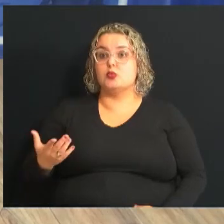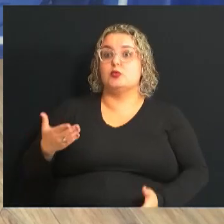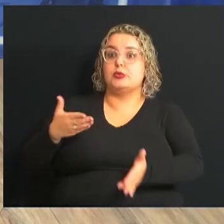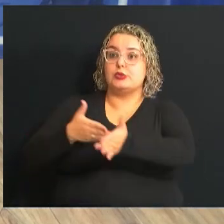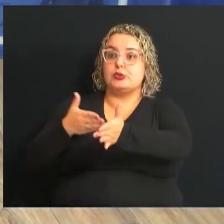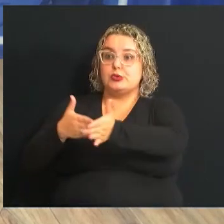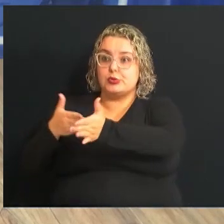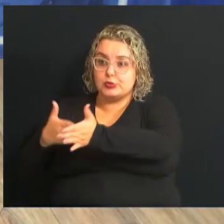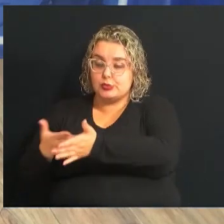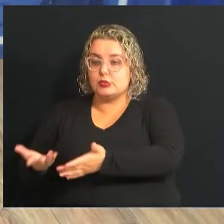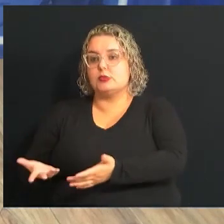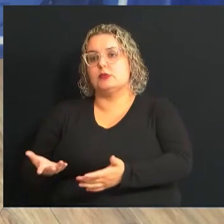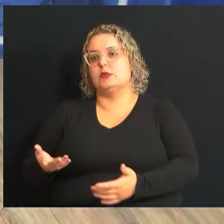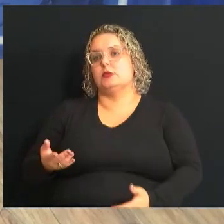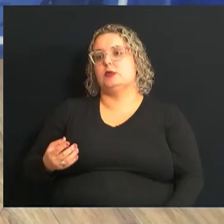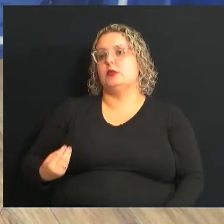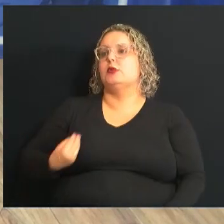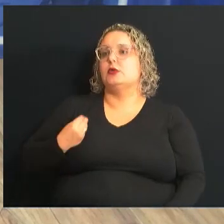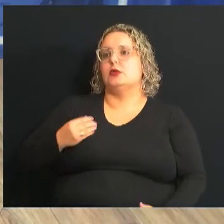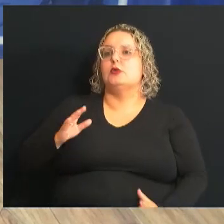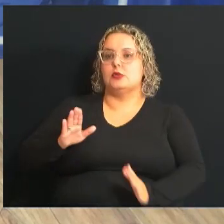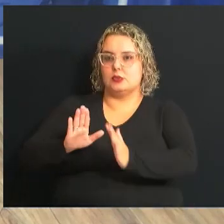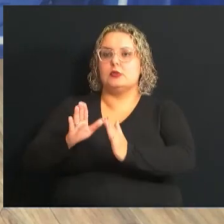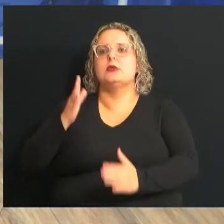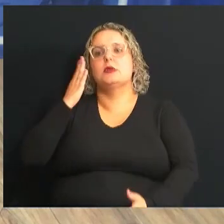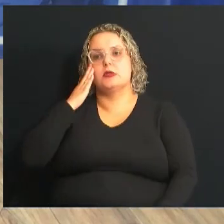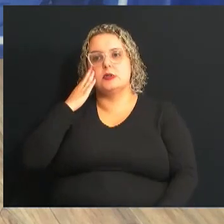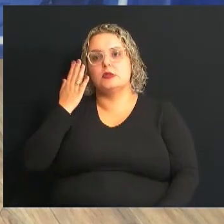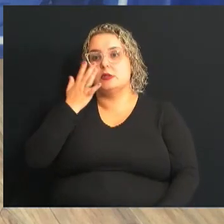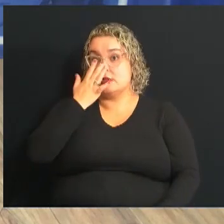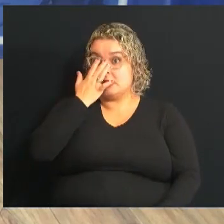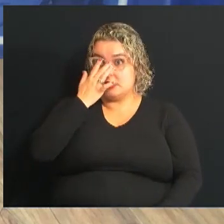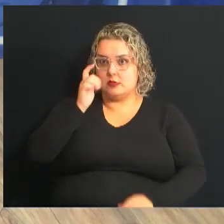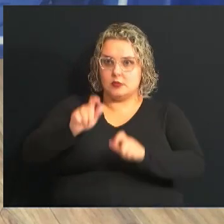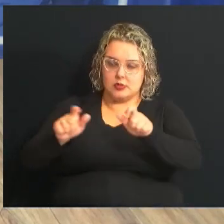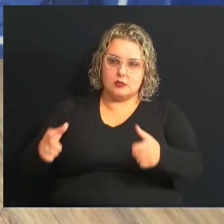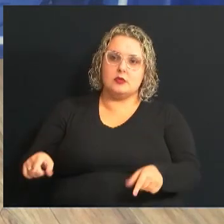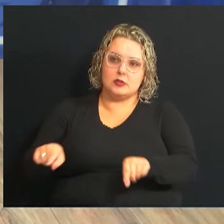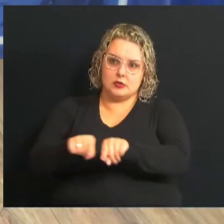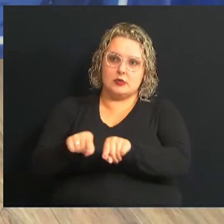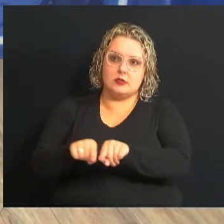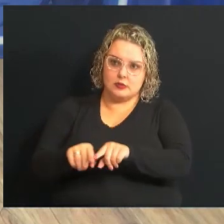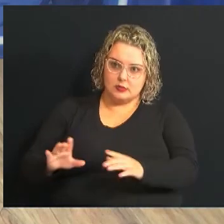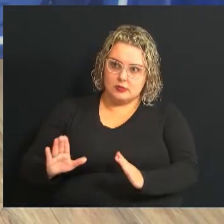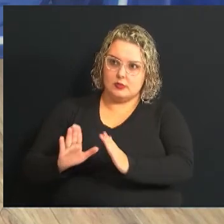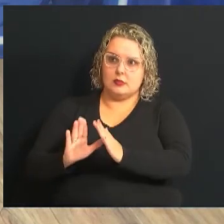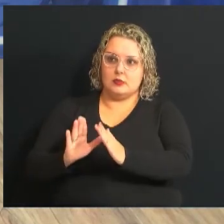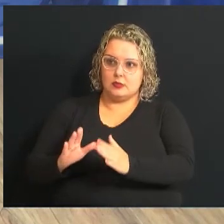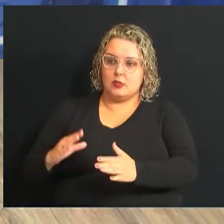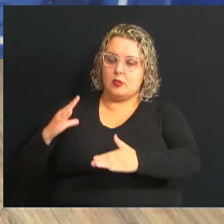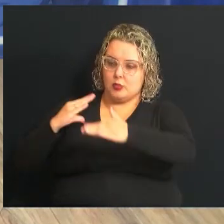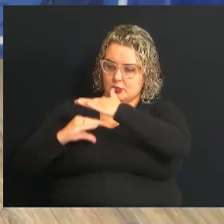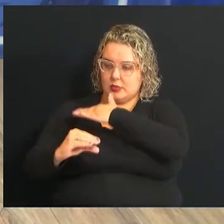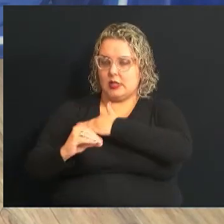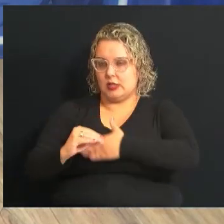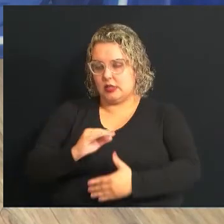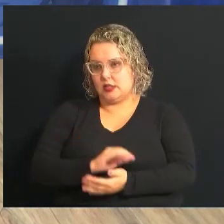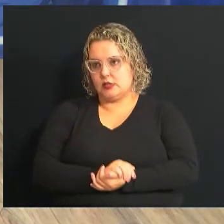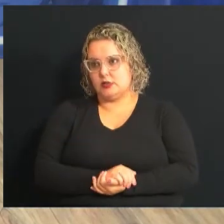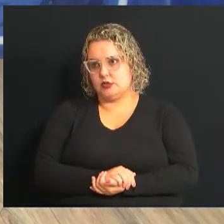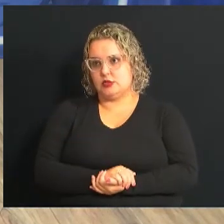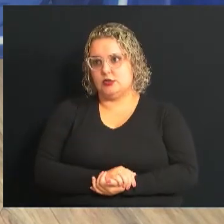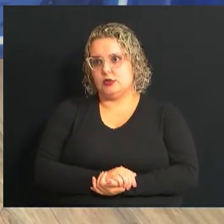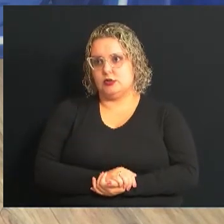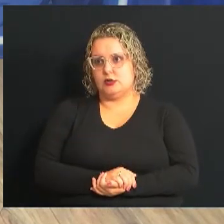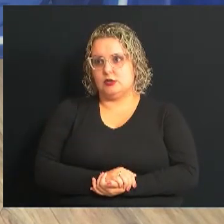as barreiras que você enfrentou e que a gente sabe que muitas pessoas também enfrentam como imigrante.